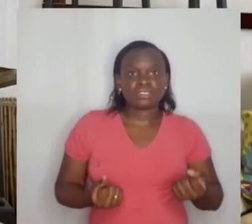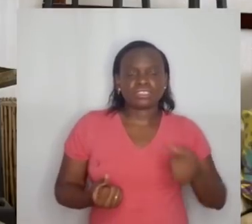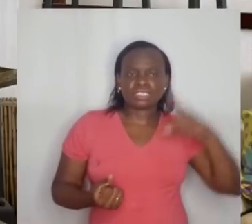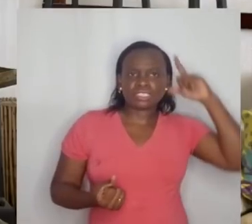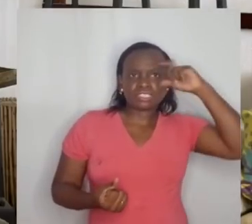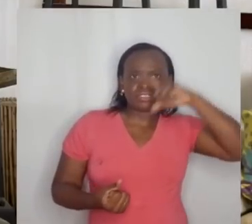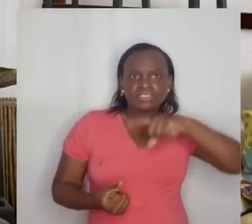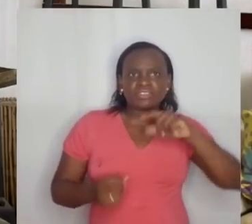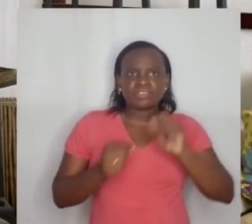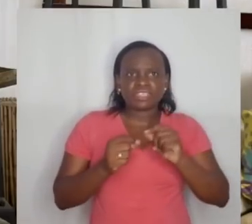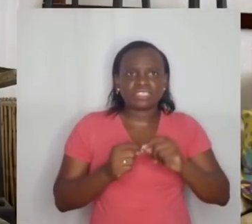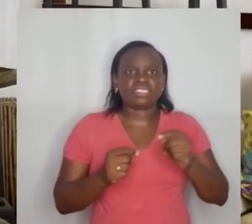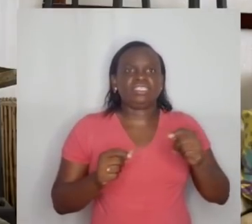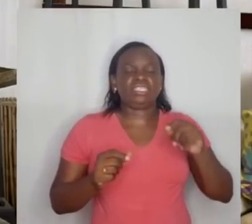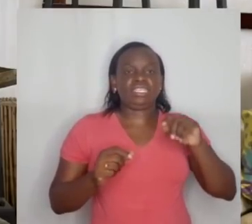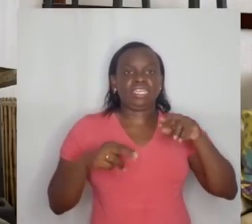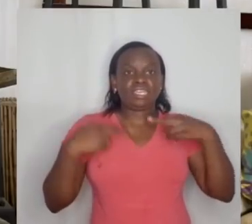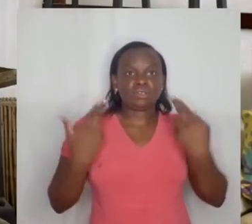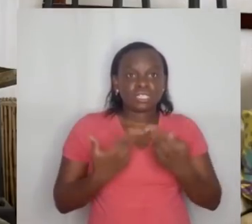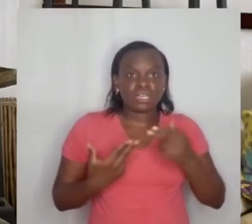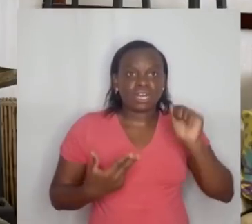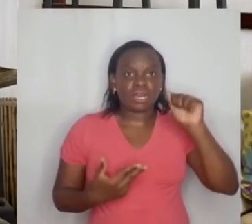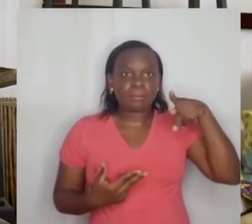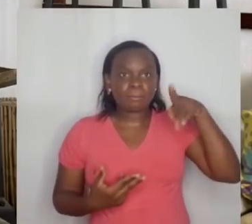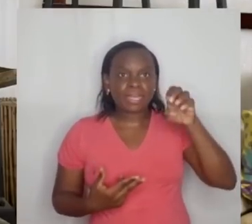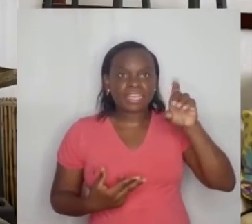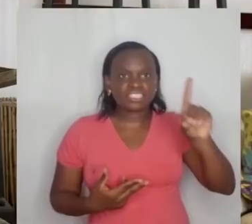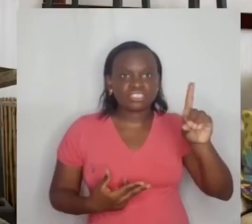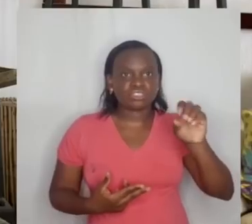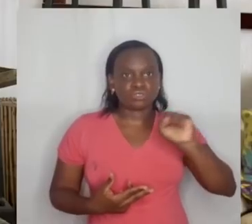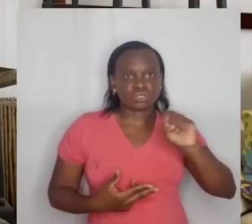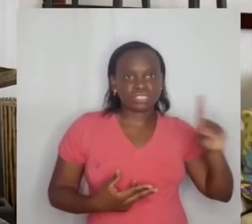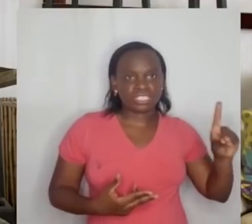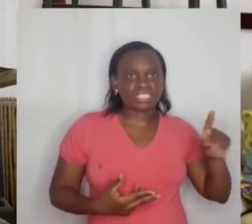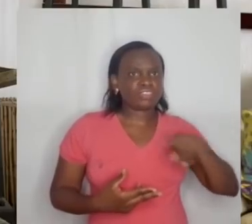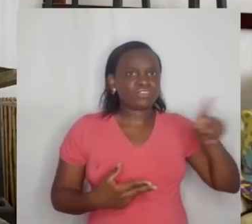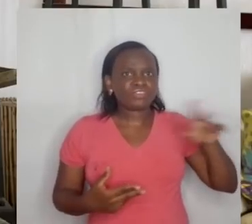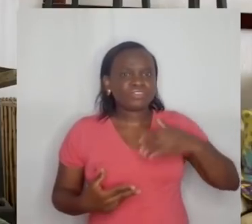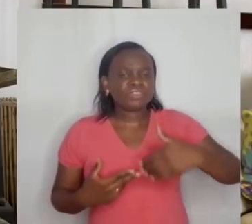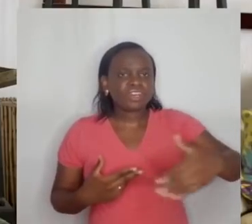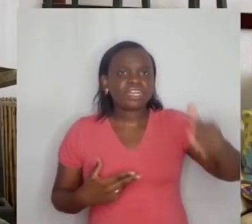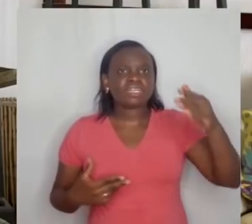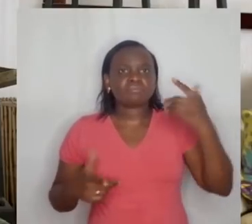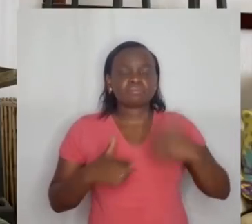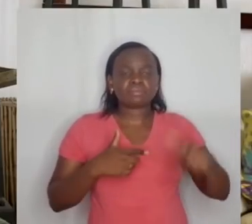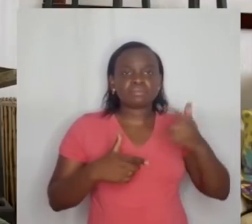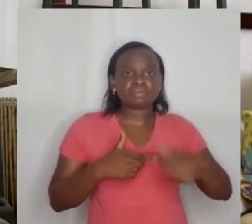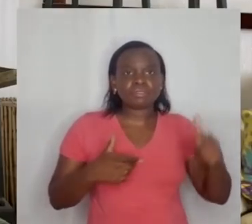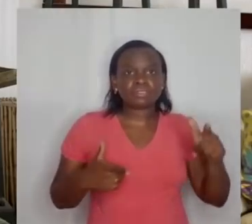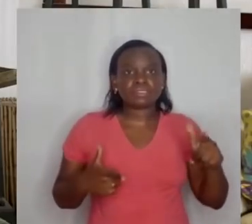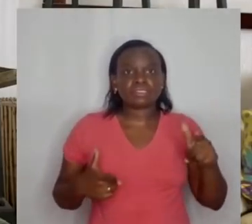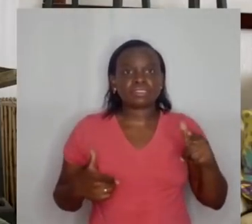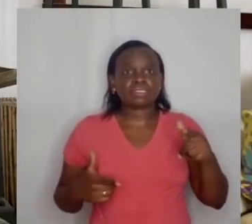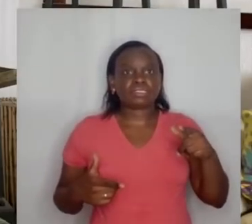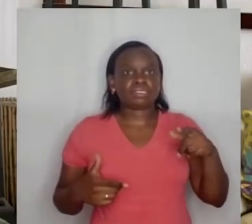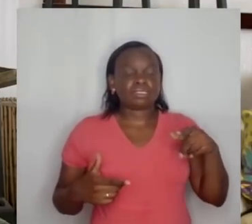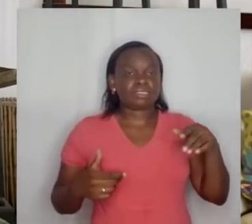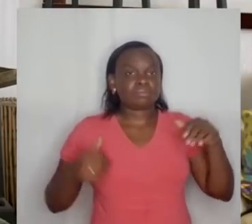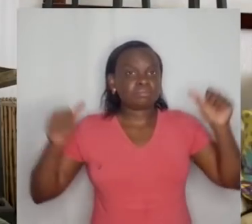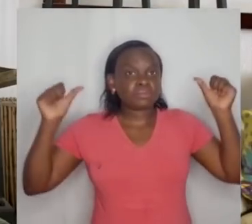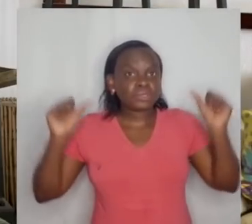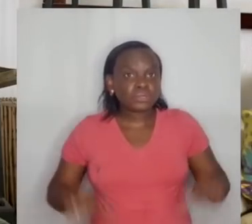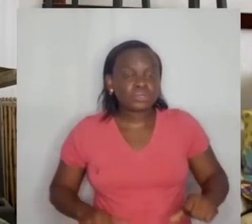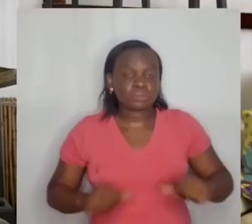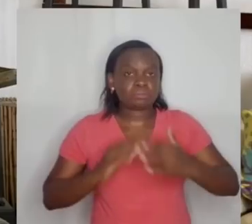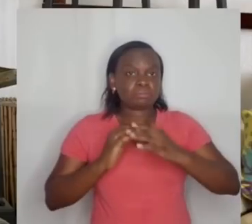o desafio de sediar a Amped Sudeste, que nós iríamos enfrentar uma grande